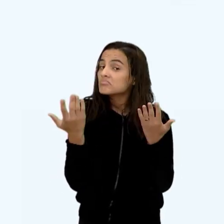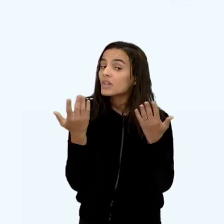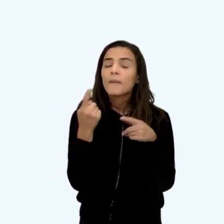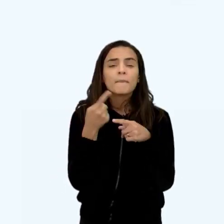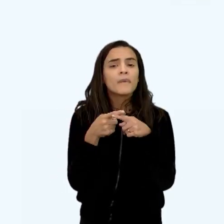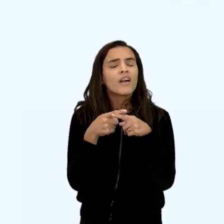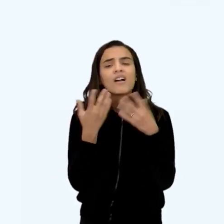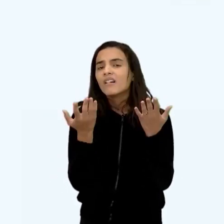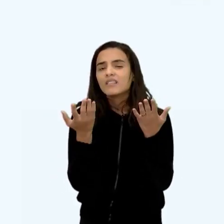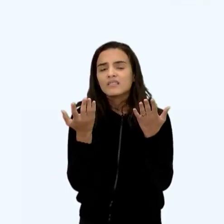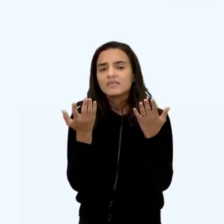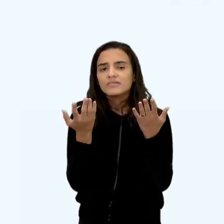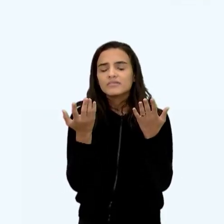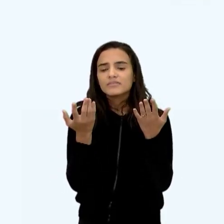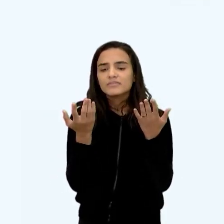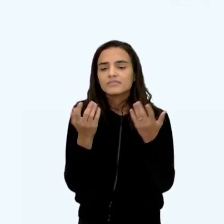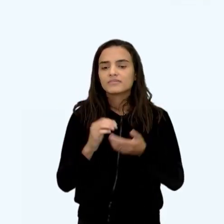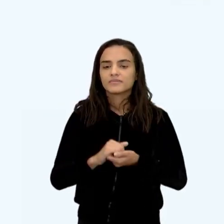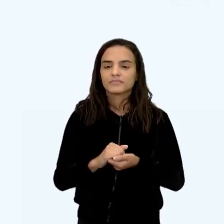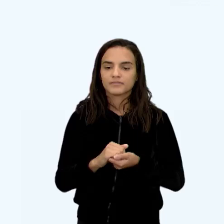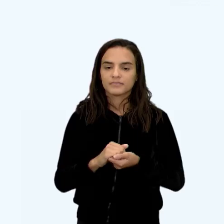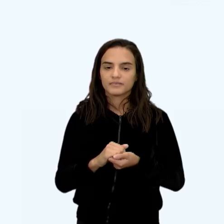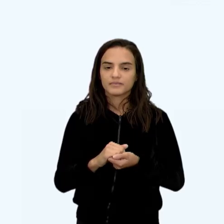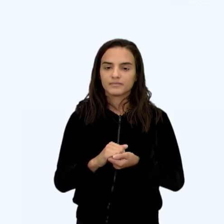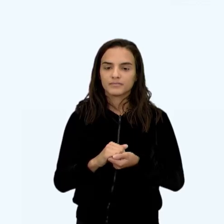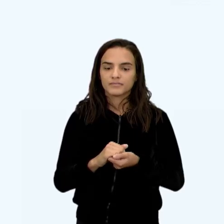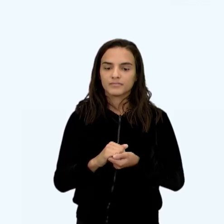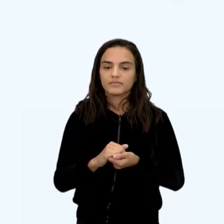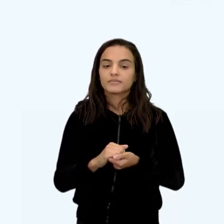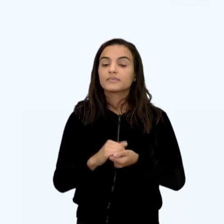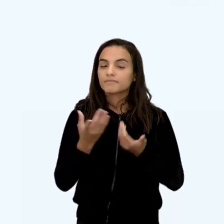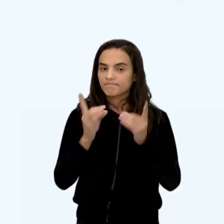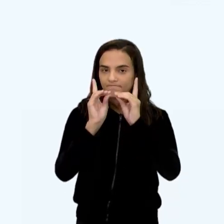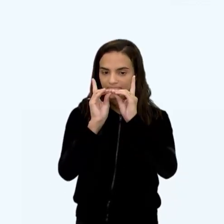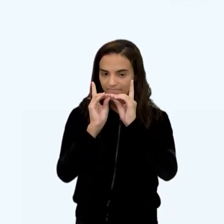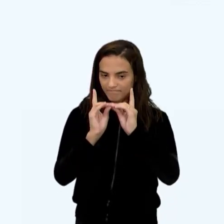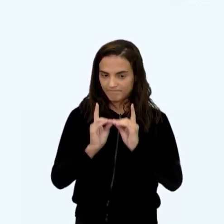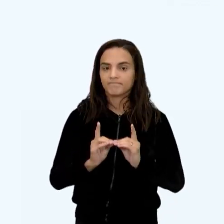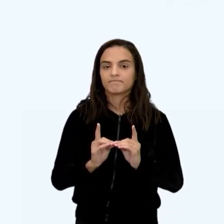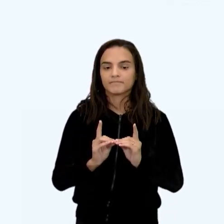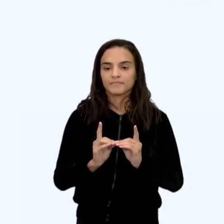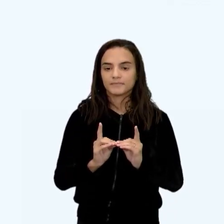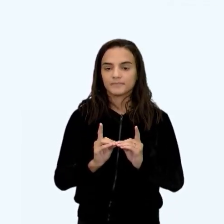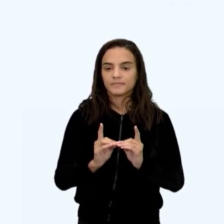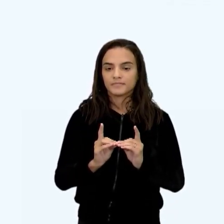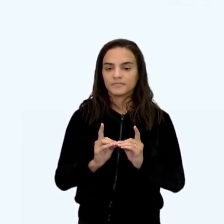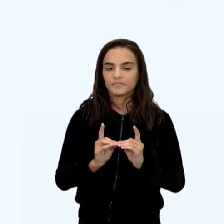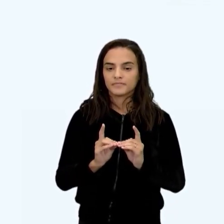de que adianta estarmos aqui? A deficiência